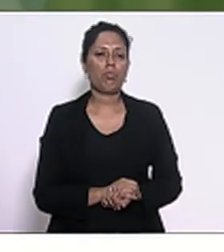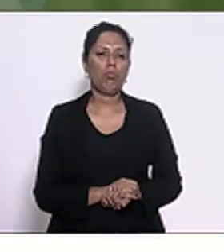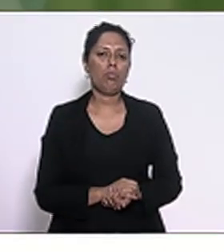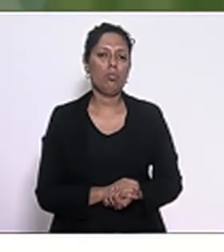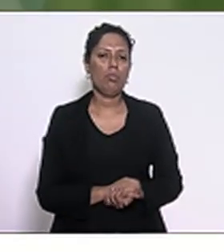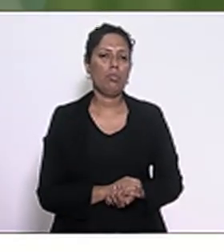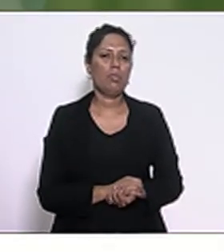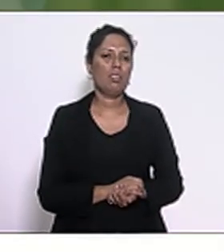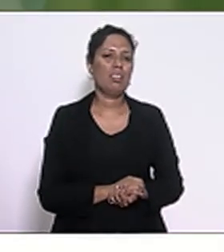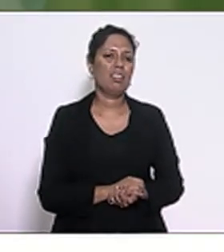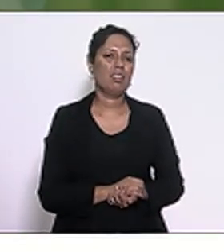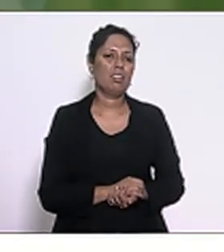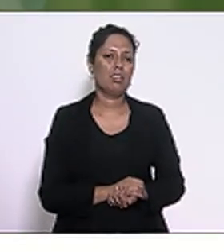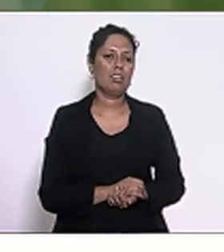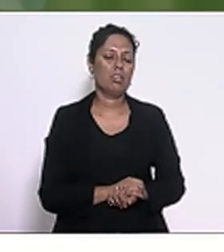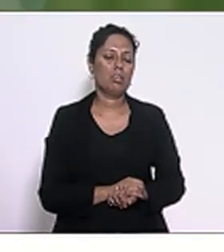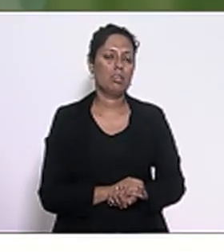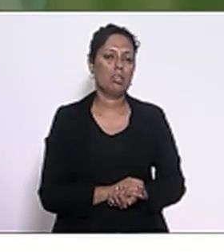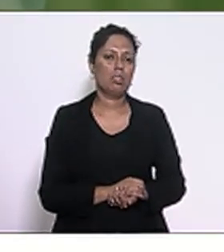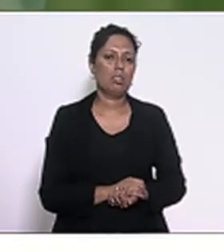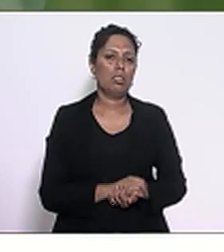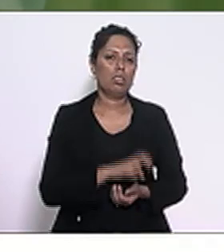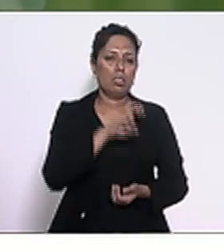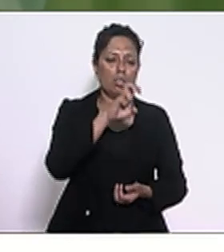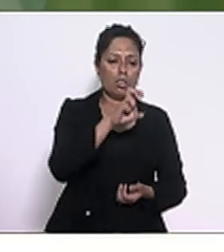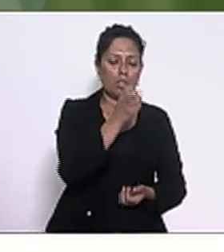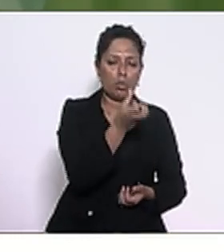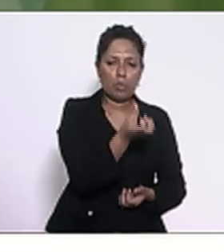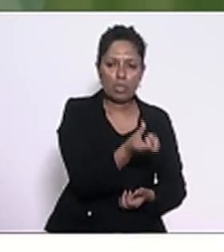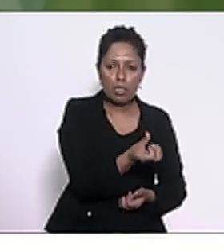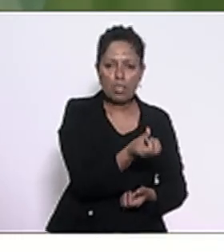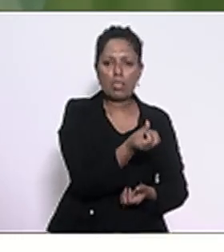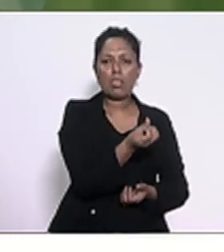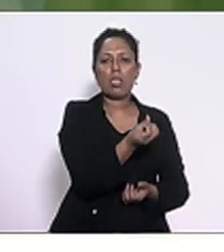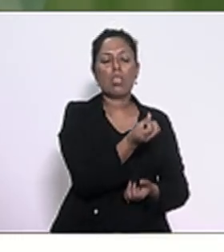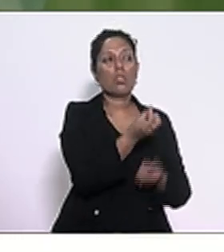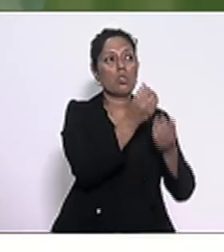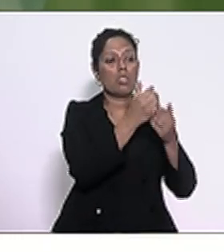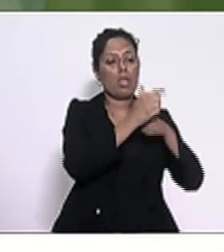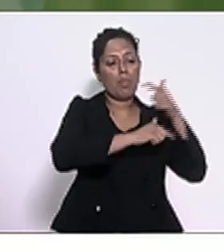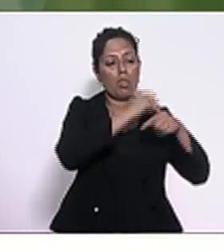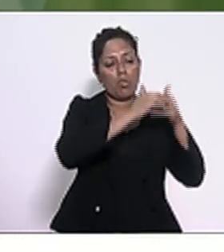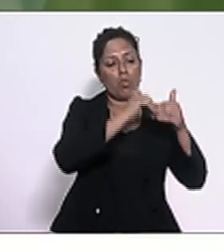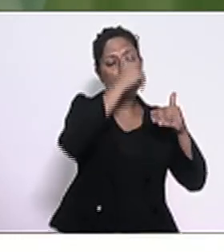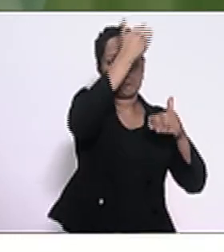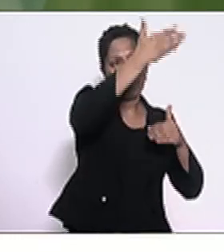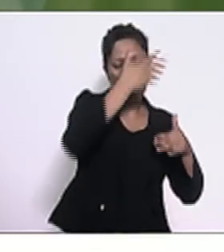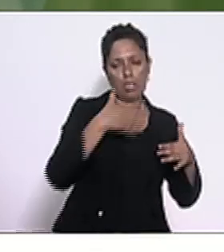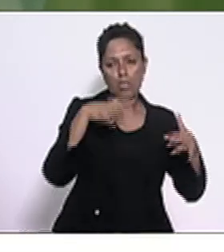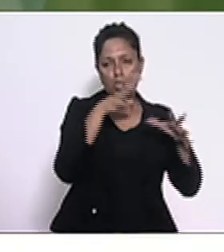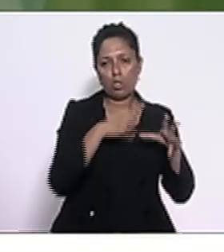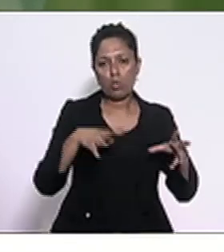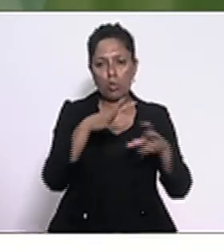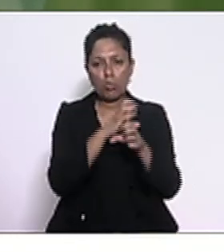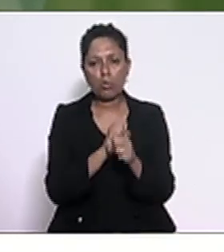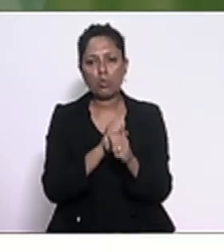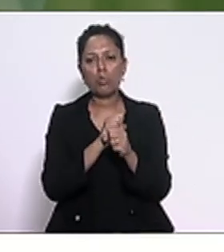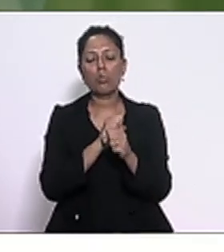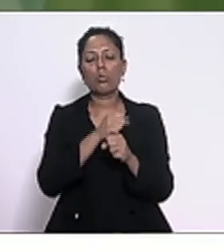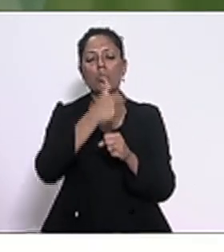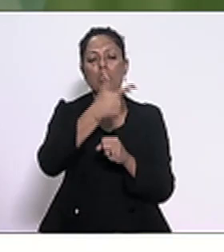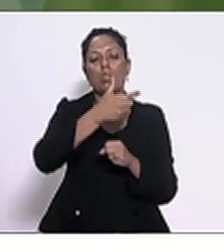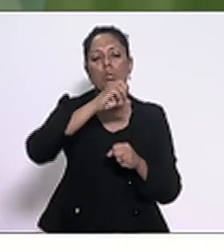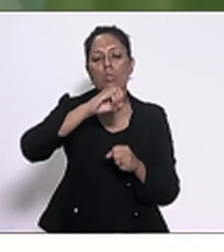servidores. Nós temos mais 56 extraquadros, então são 201. só fazendo a correção